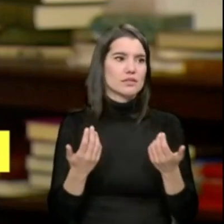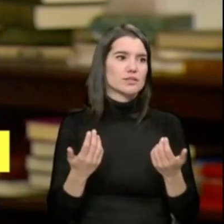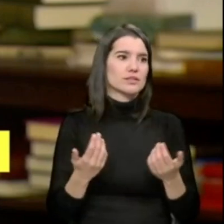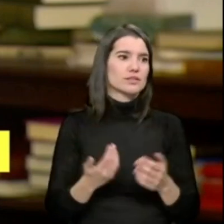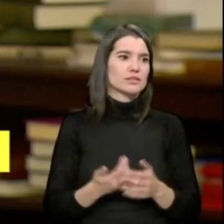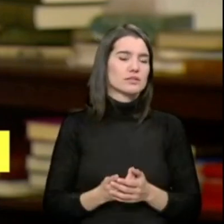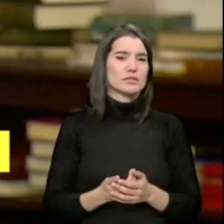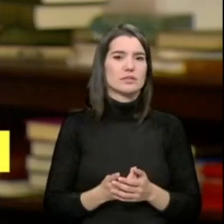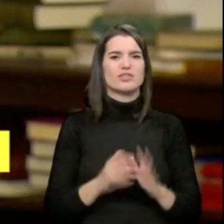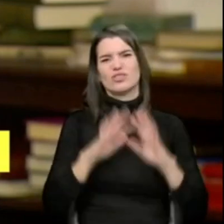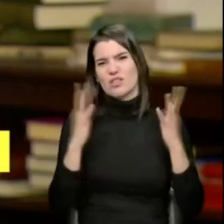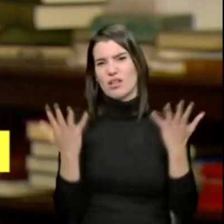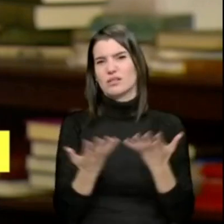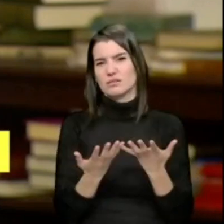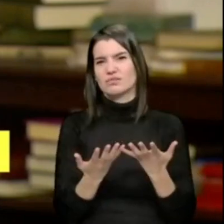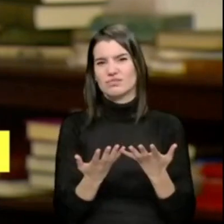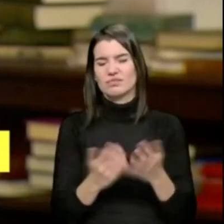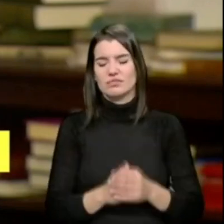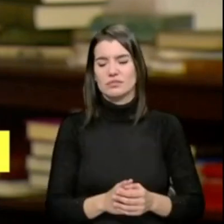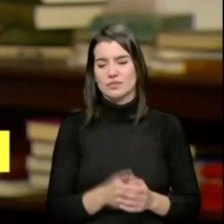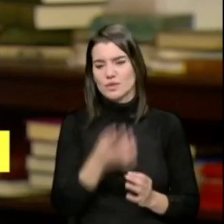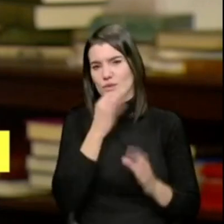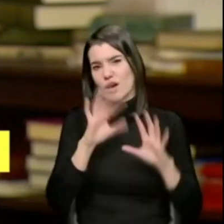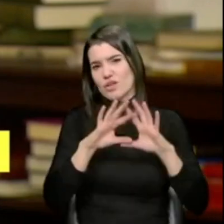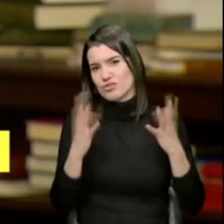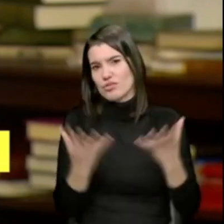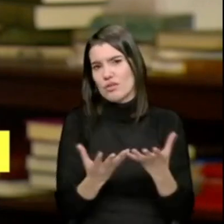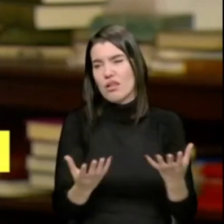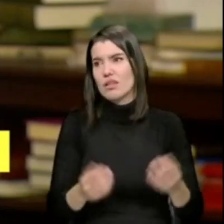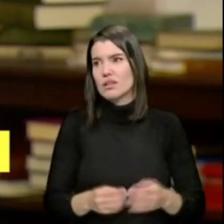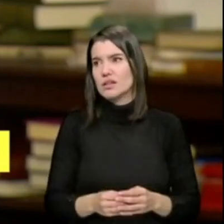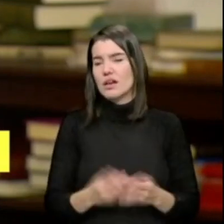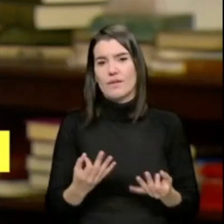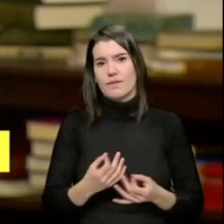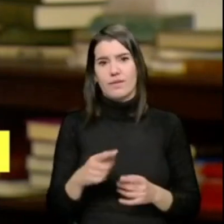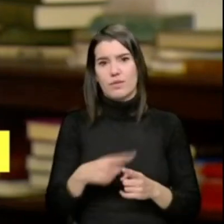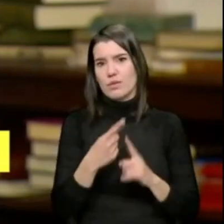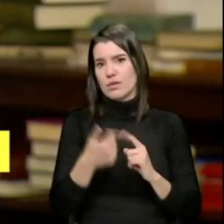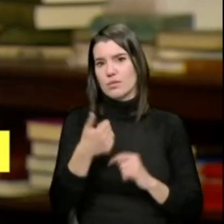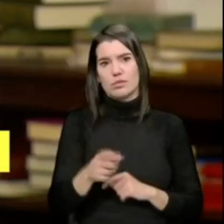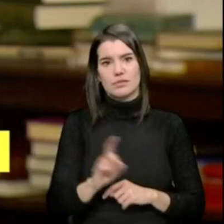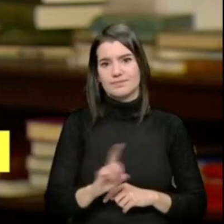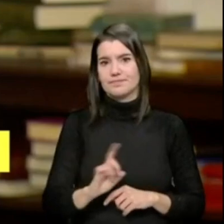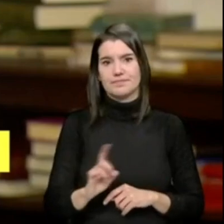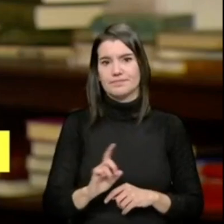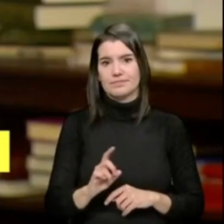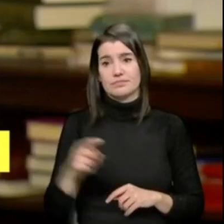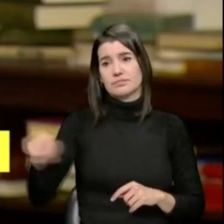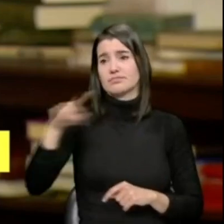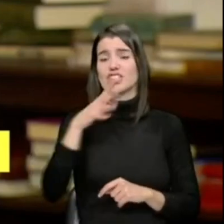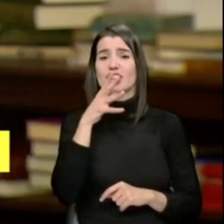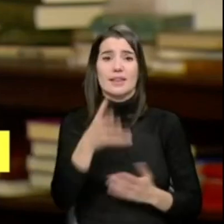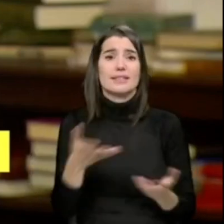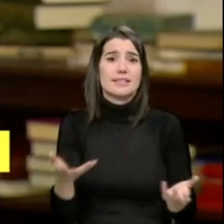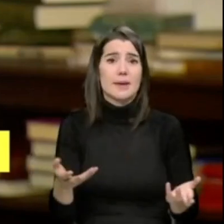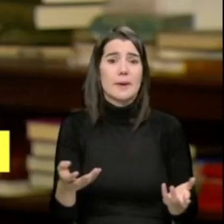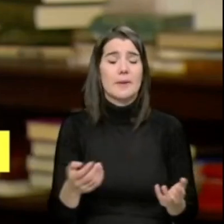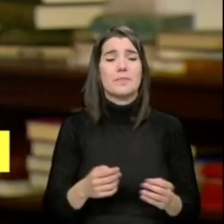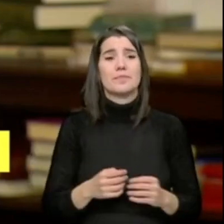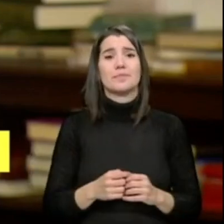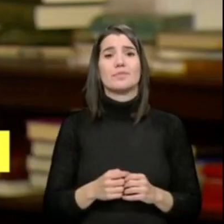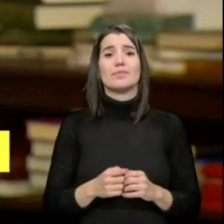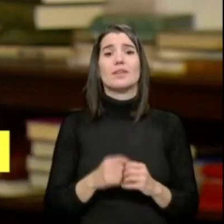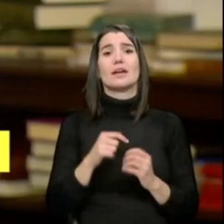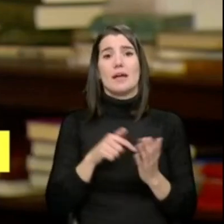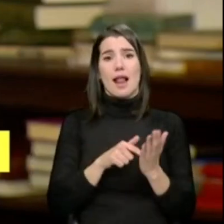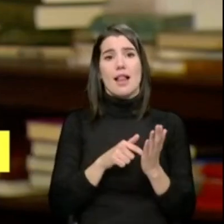de... Em geral, estou a falar no global, não foi efetivamente um bom ano. E eles dizem, não é? Há uma passagem do